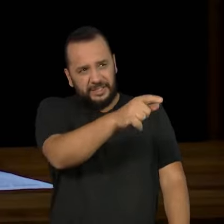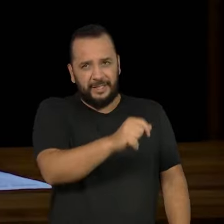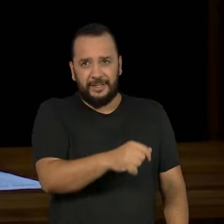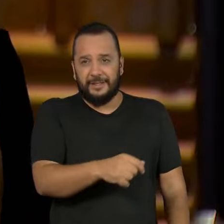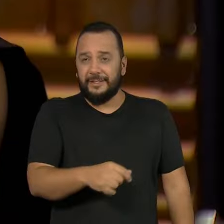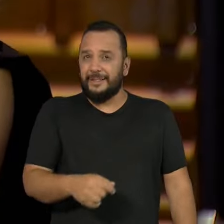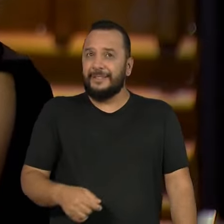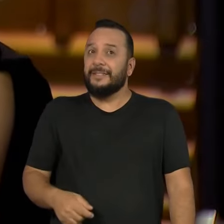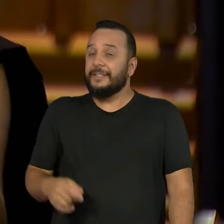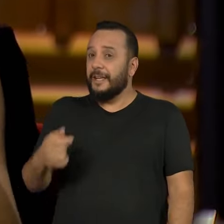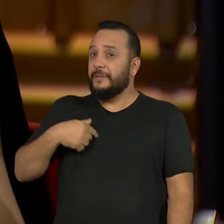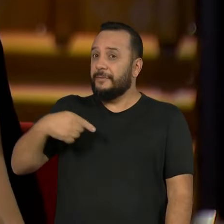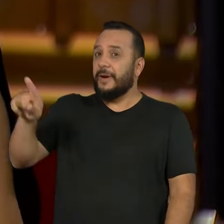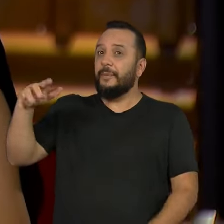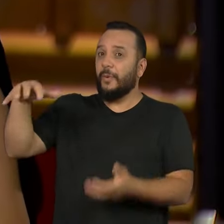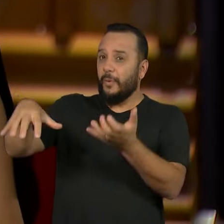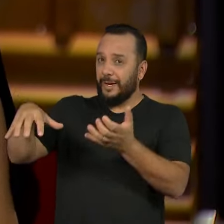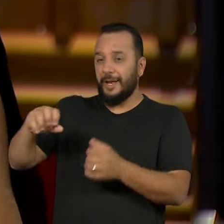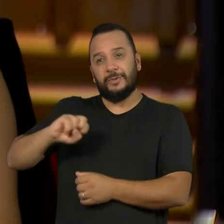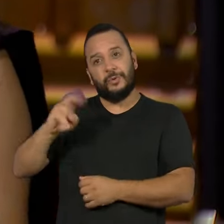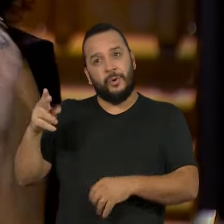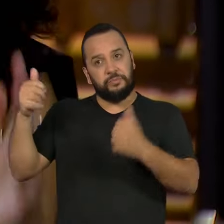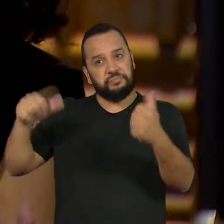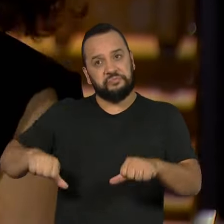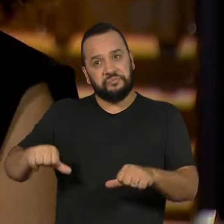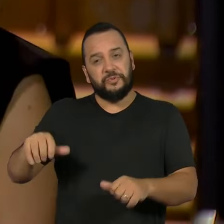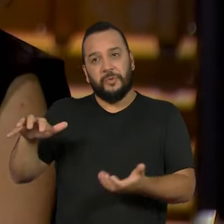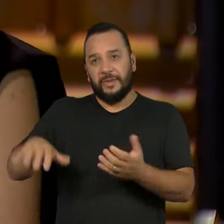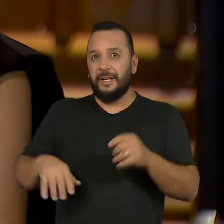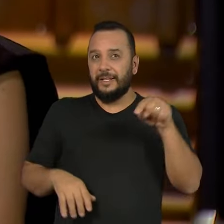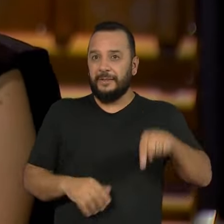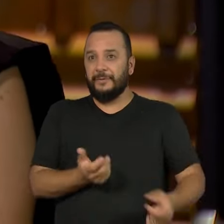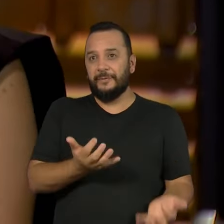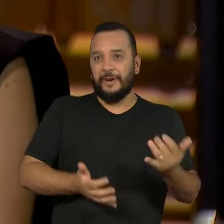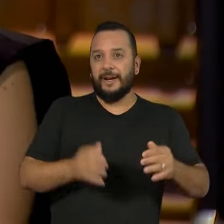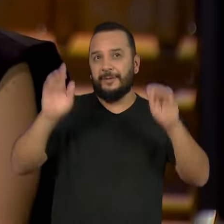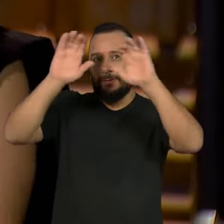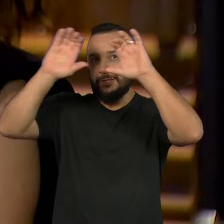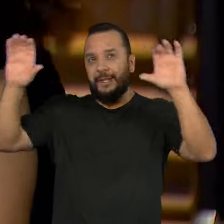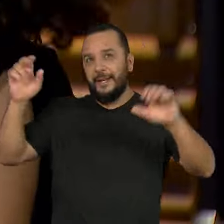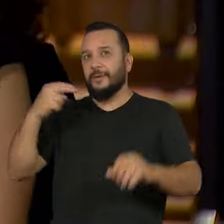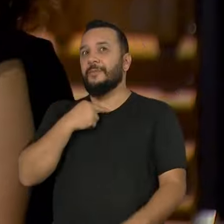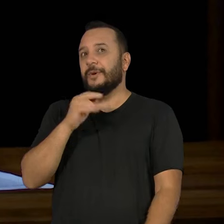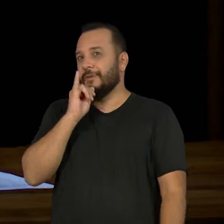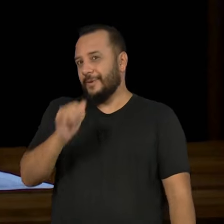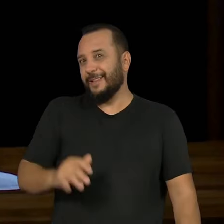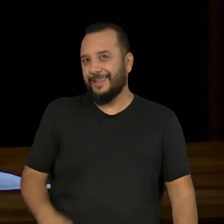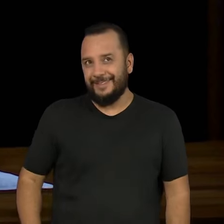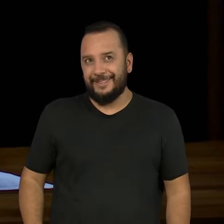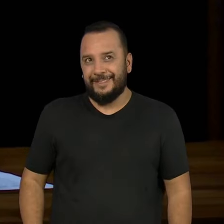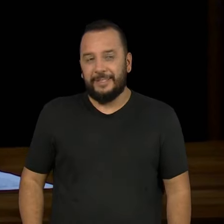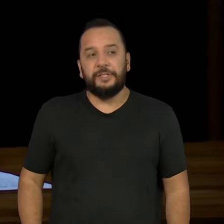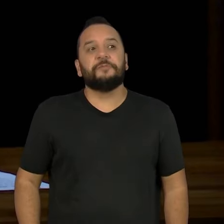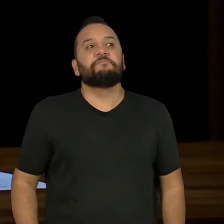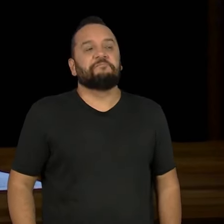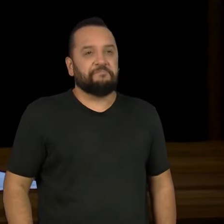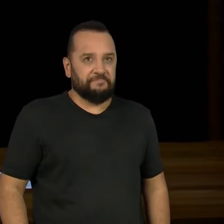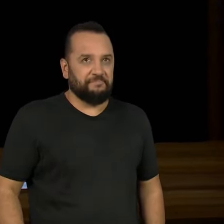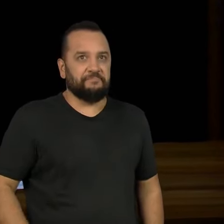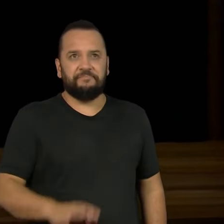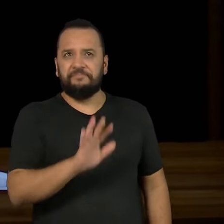dizer quem vai pro Congresso Nacional quem não vai pro Congresso Nacional quem vai pro inferno quem vai pro céu eu não posso dizer então então vamos então vamos